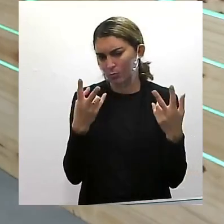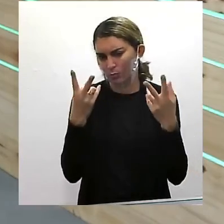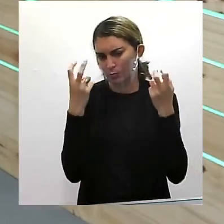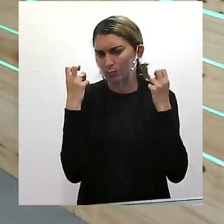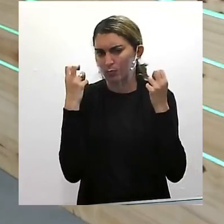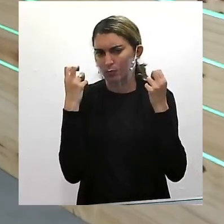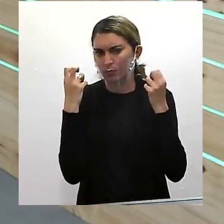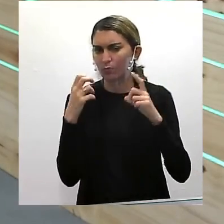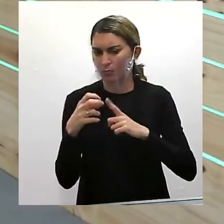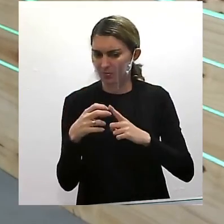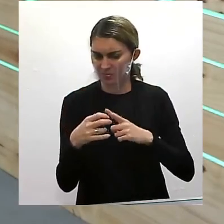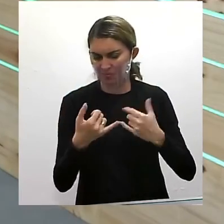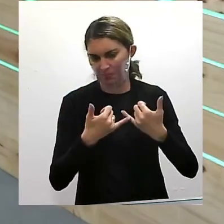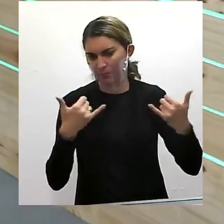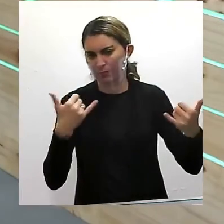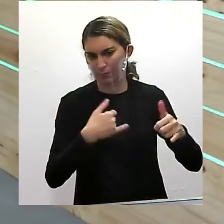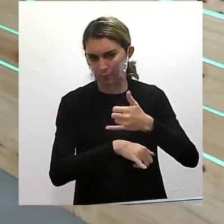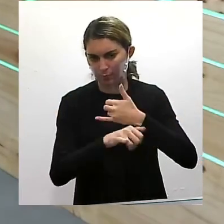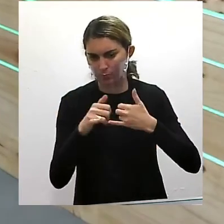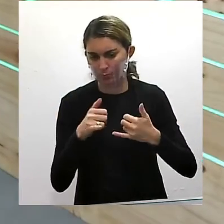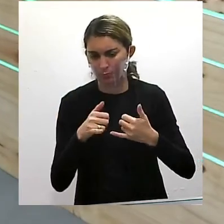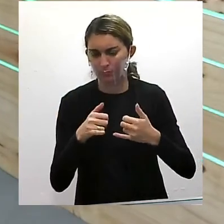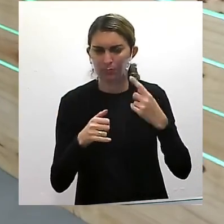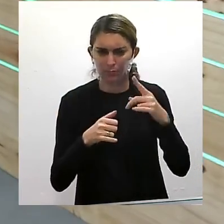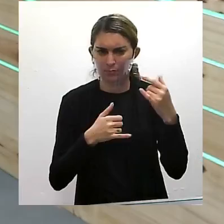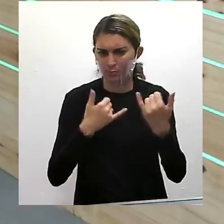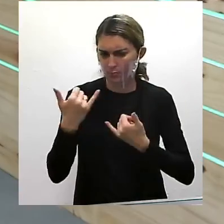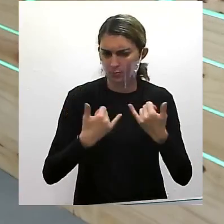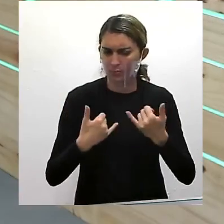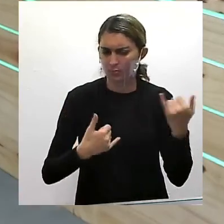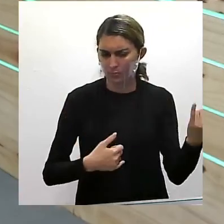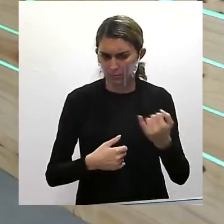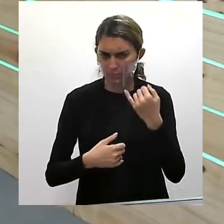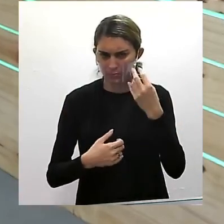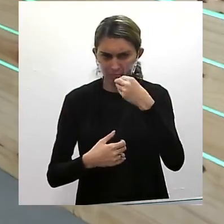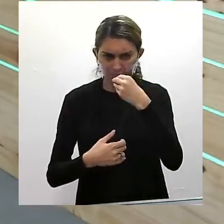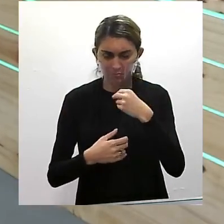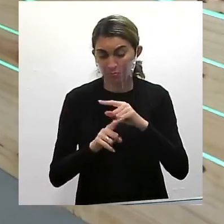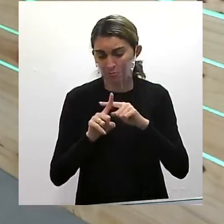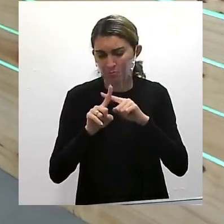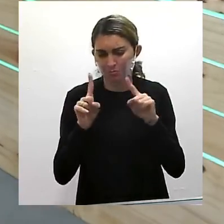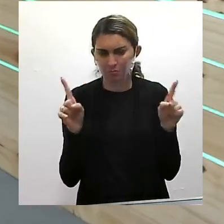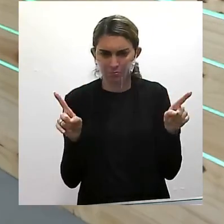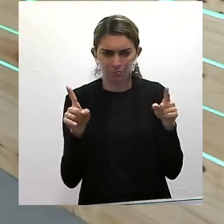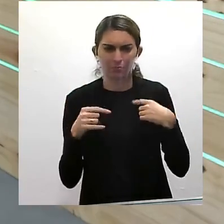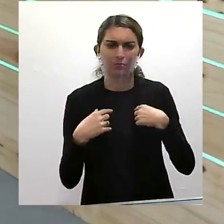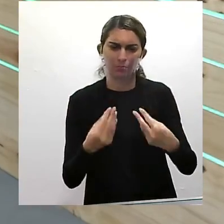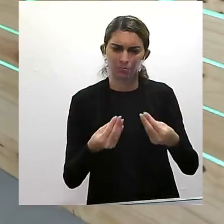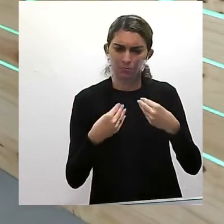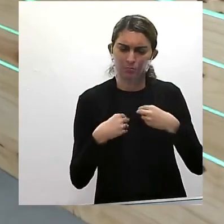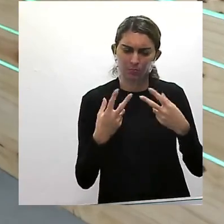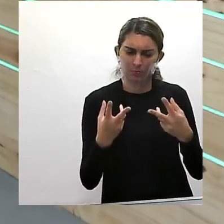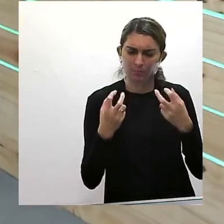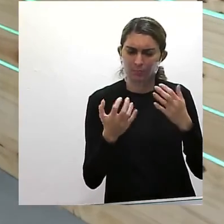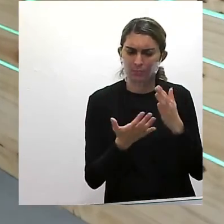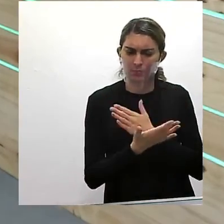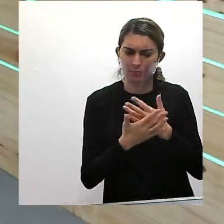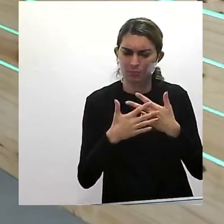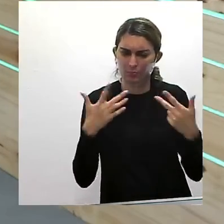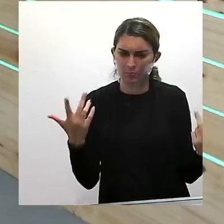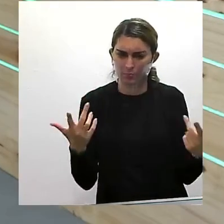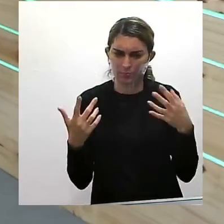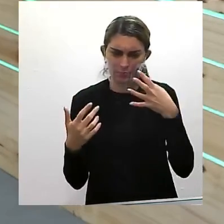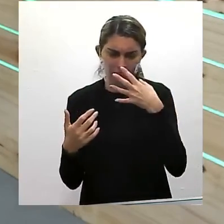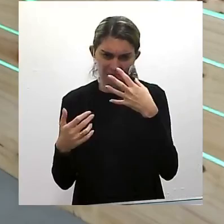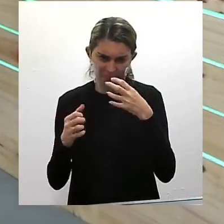ela conduz corrente elétrica. Essas informações são extremamente fracas, mas nos dá a perceber algumas coisas, algumas